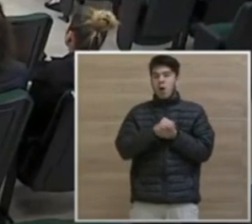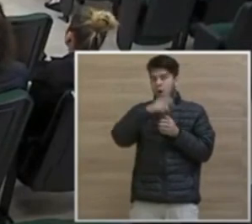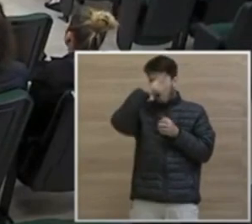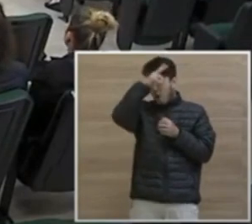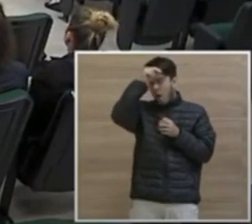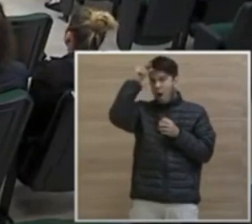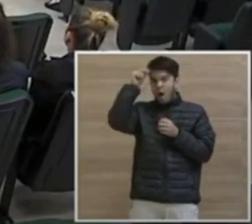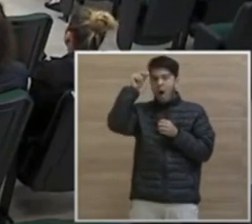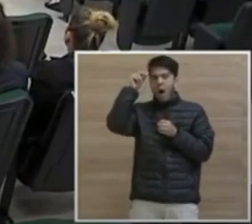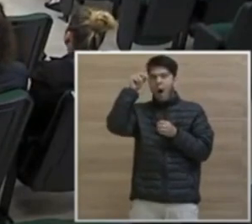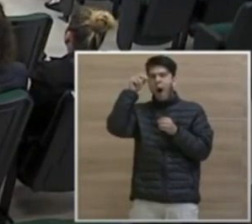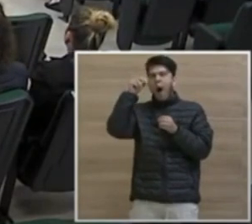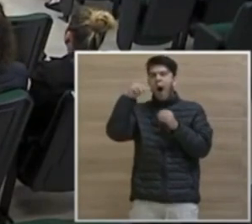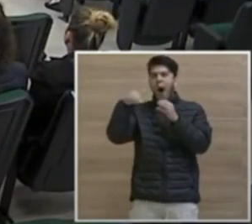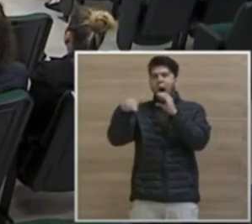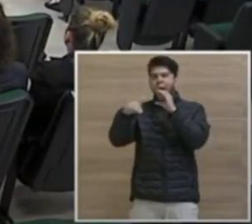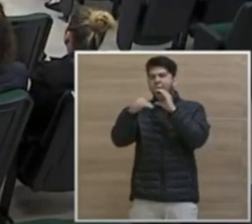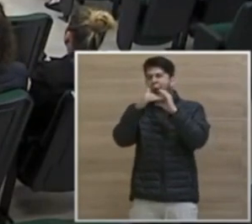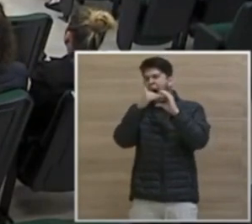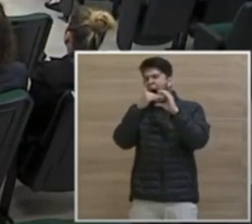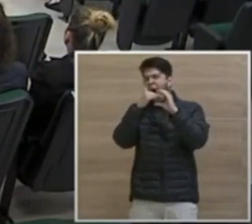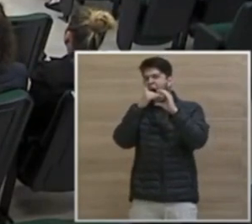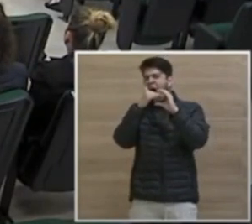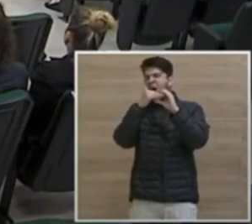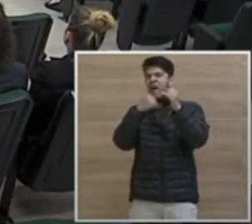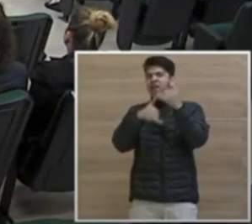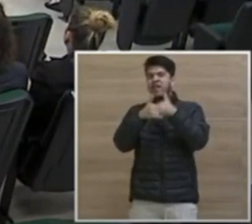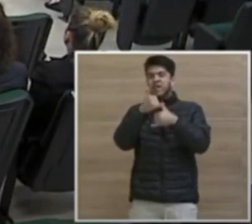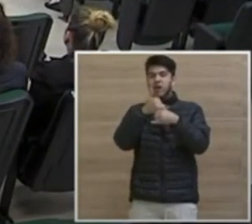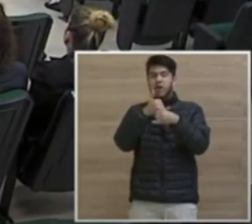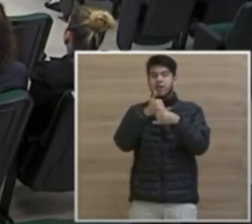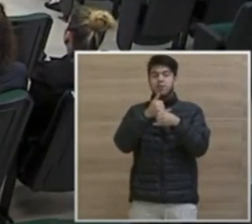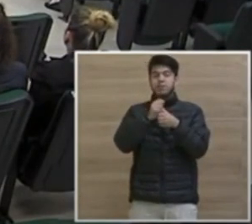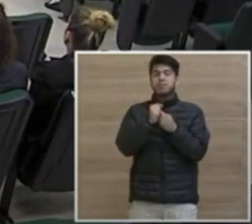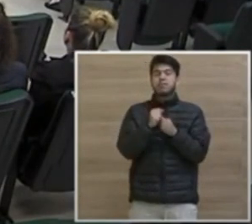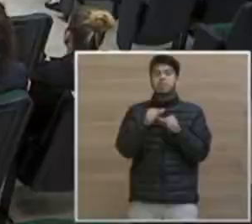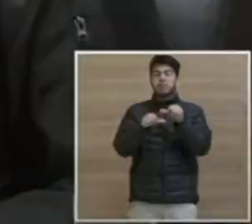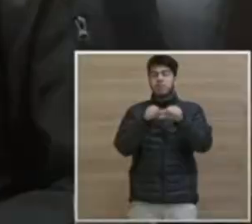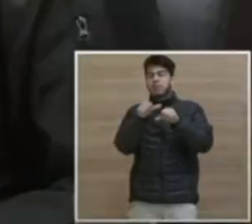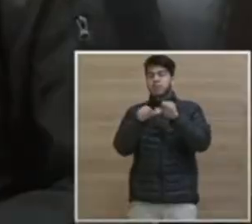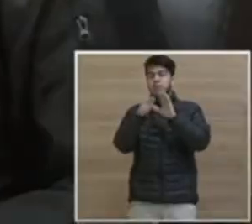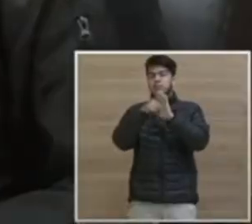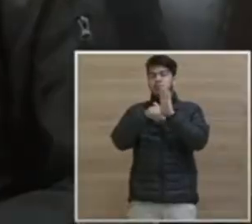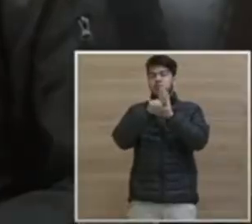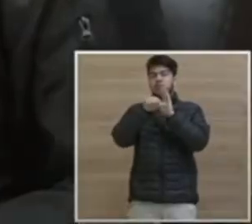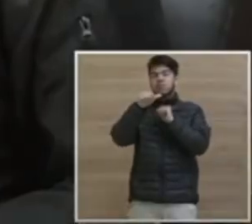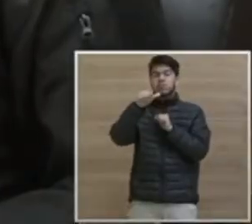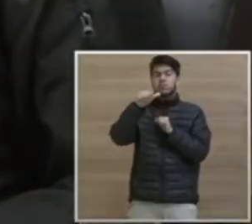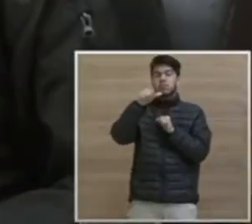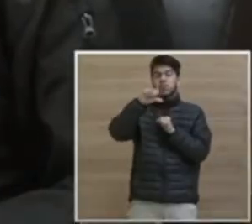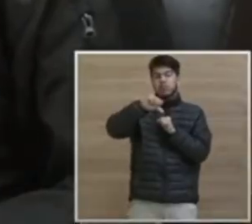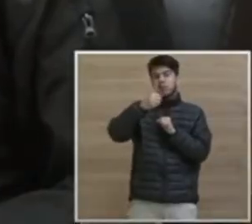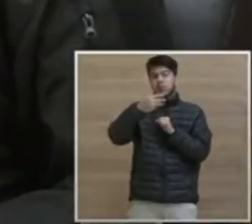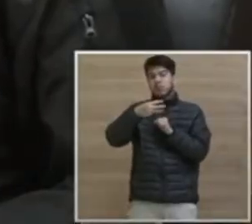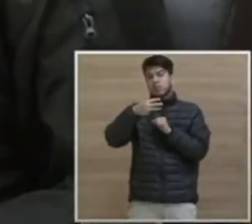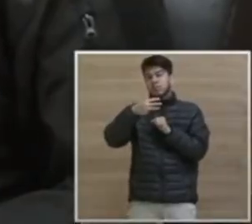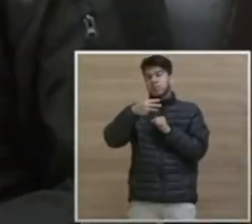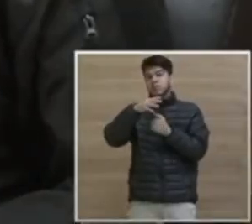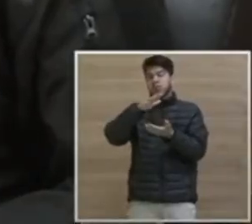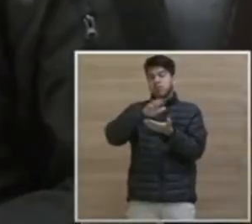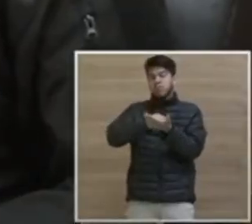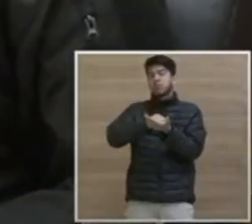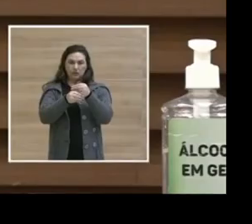foi na última sessão ordinária depois de passar por duas comissões o projeto foi debatido e votado no plenário com emendas